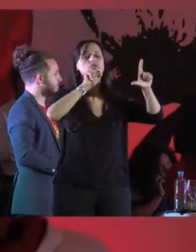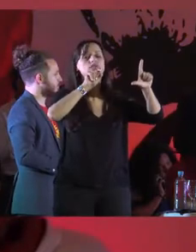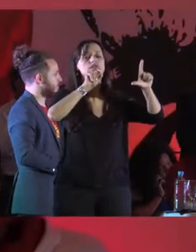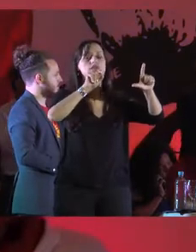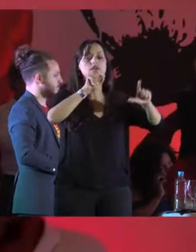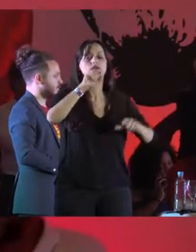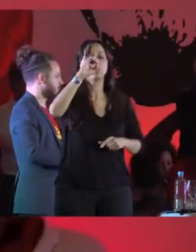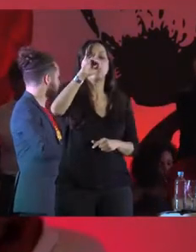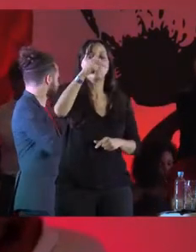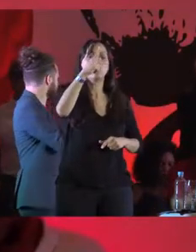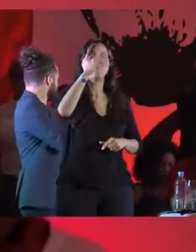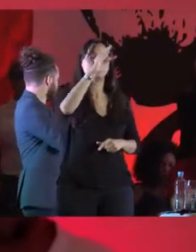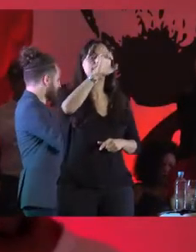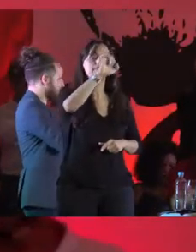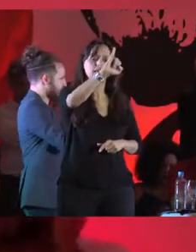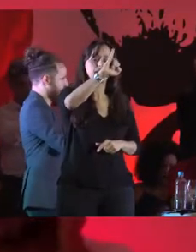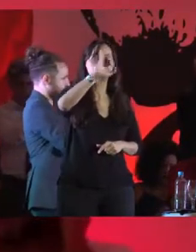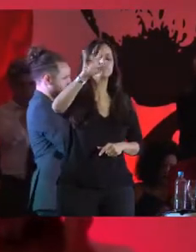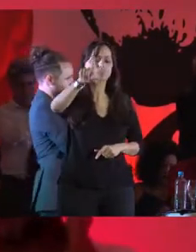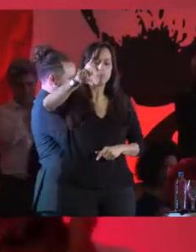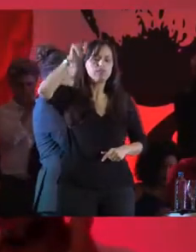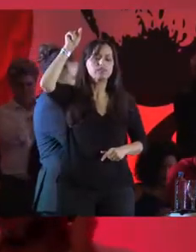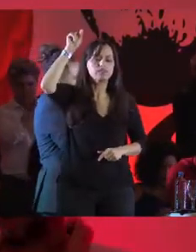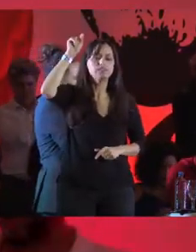saudoso Carlito Maia.